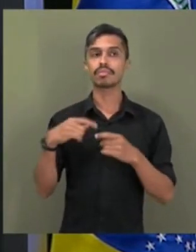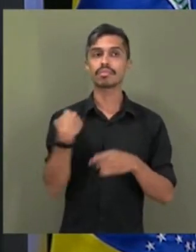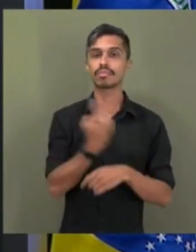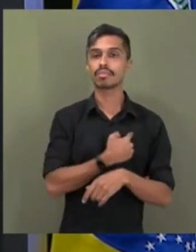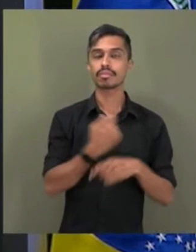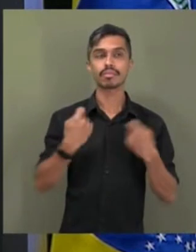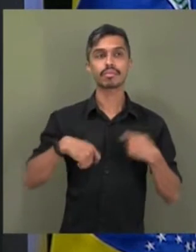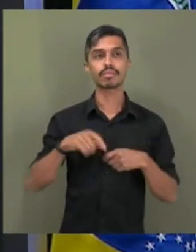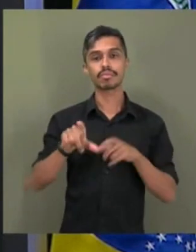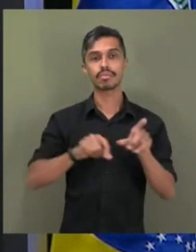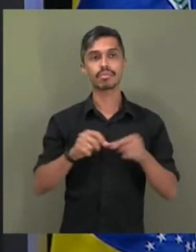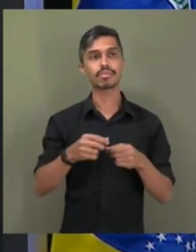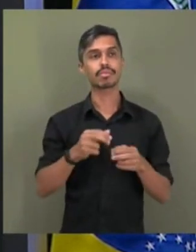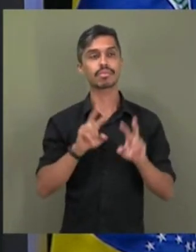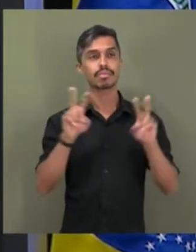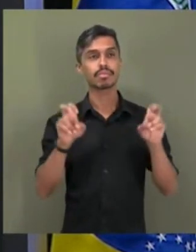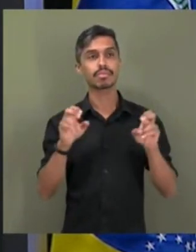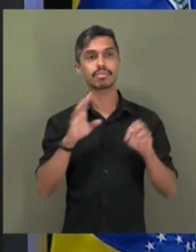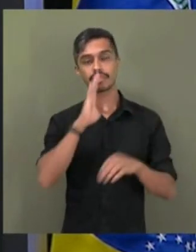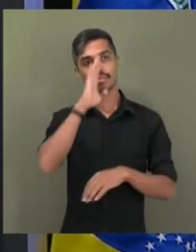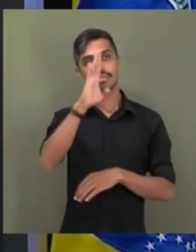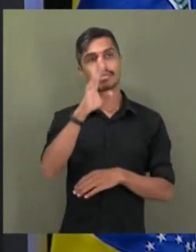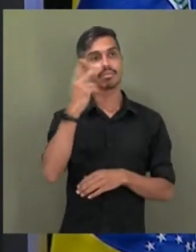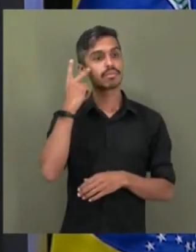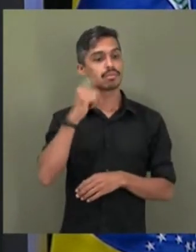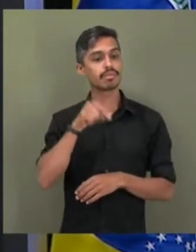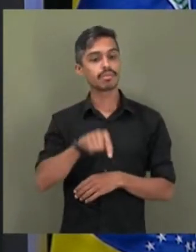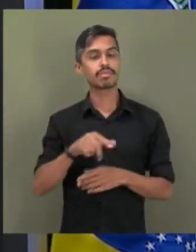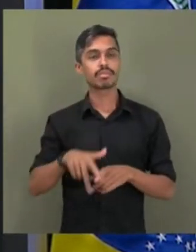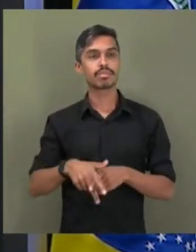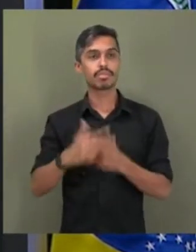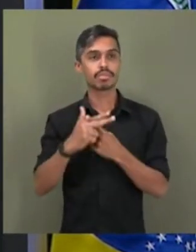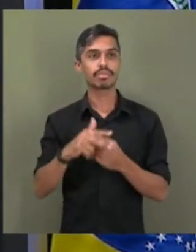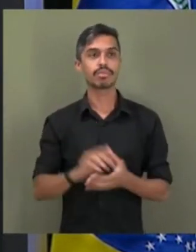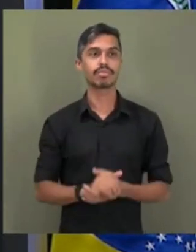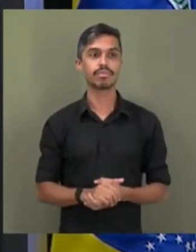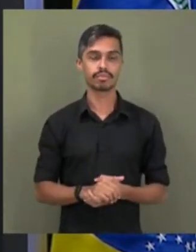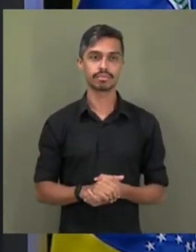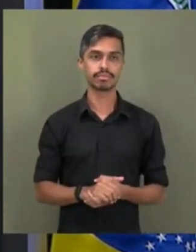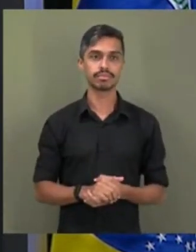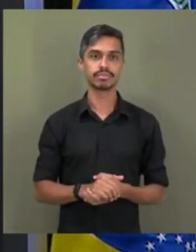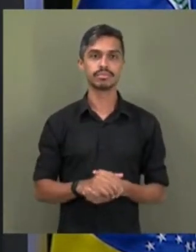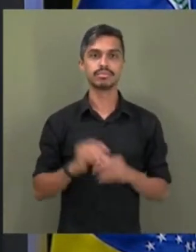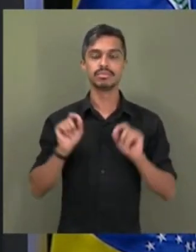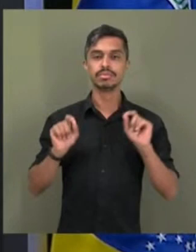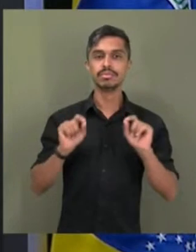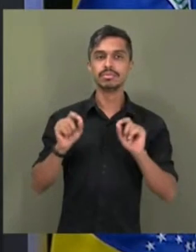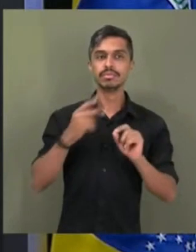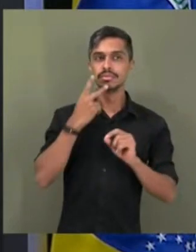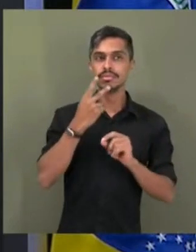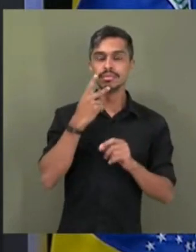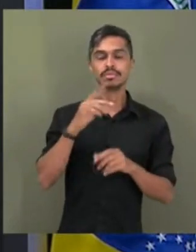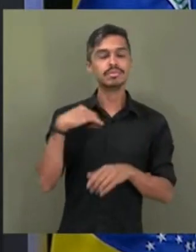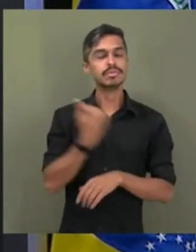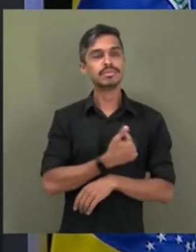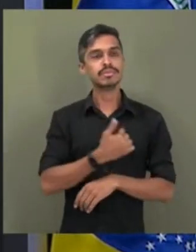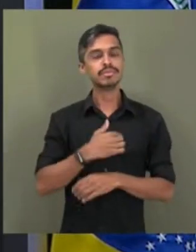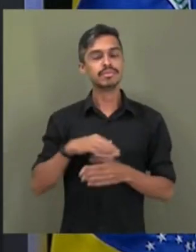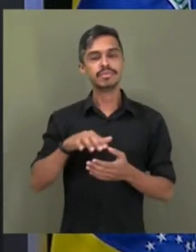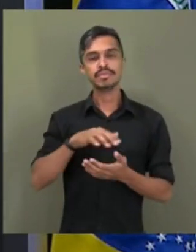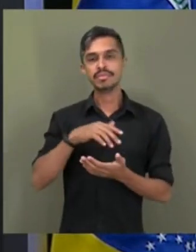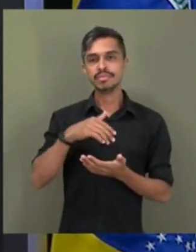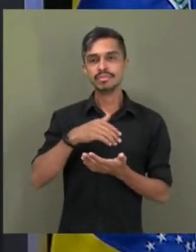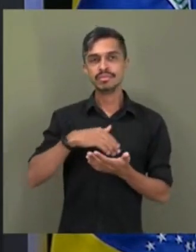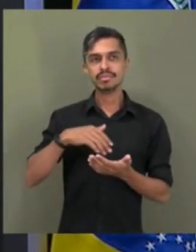os temas centrais para essa reforma. No que diz respeito às nossas regiões e ao poder